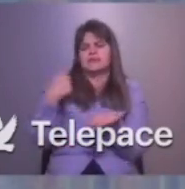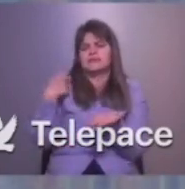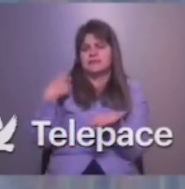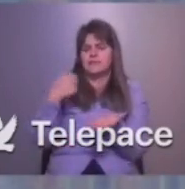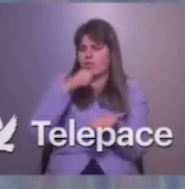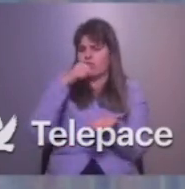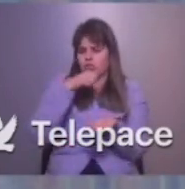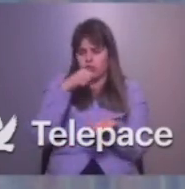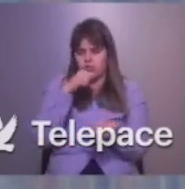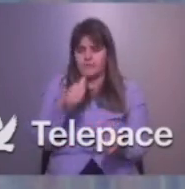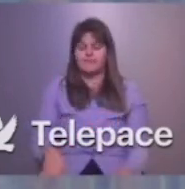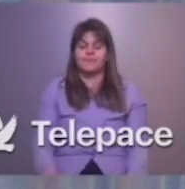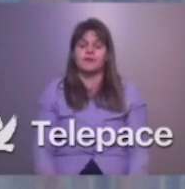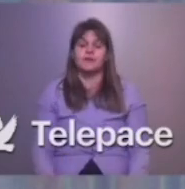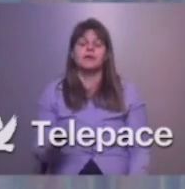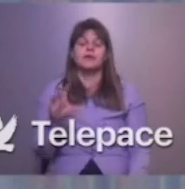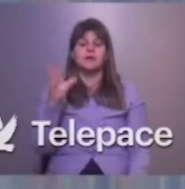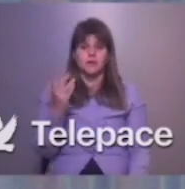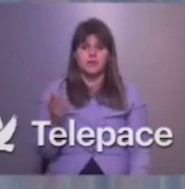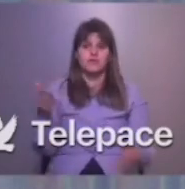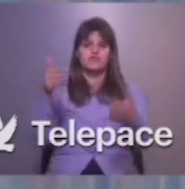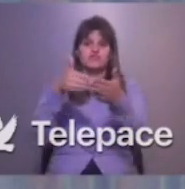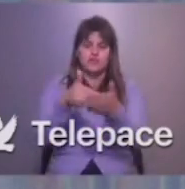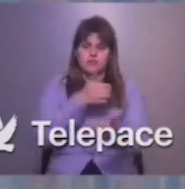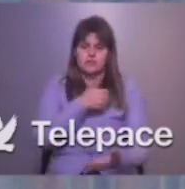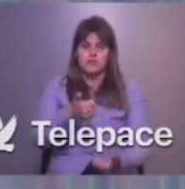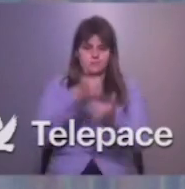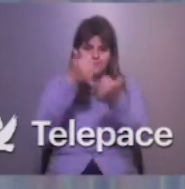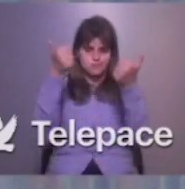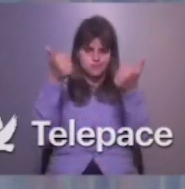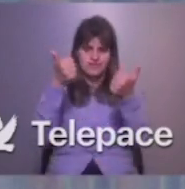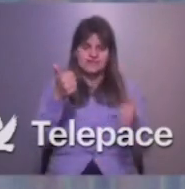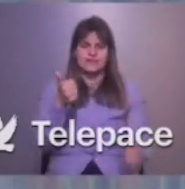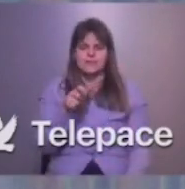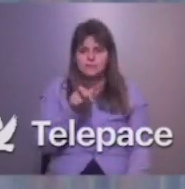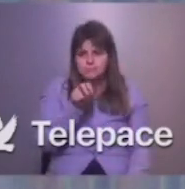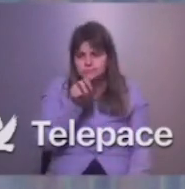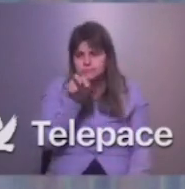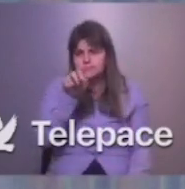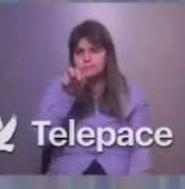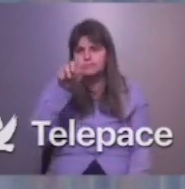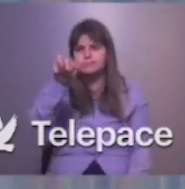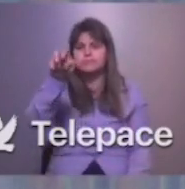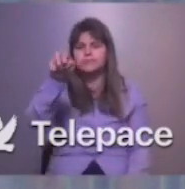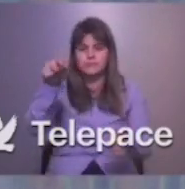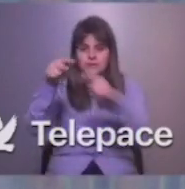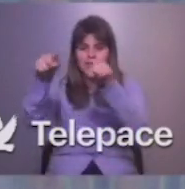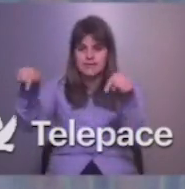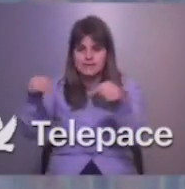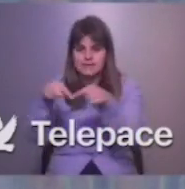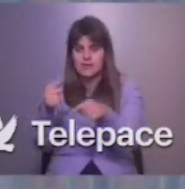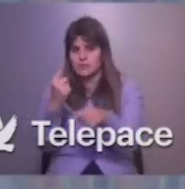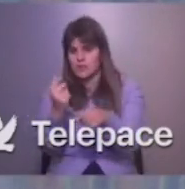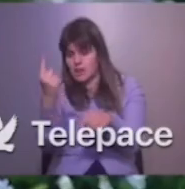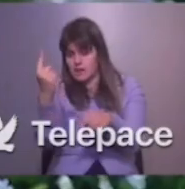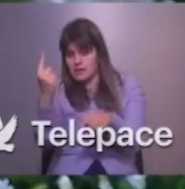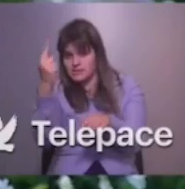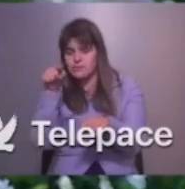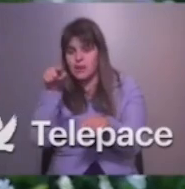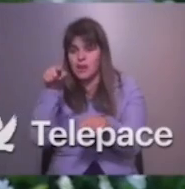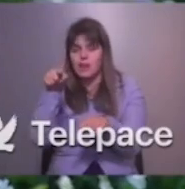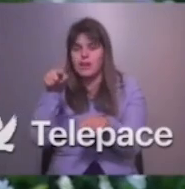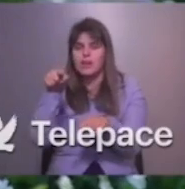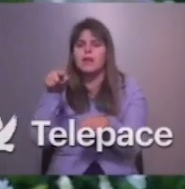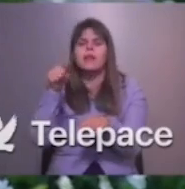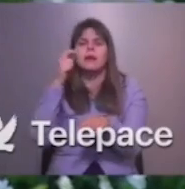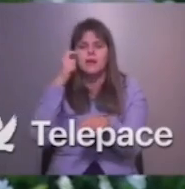Entrati in città, salirono al piano superiore dove abitavano. C'erano Pietro e Giovanni, Giacomo